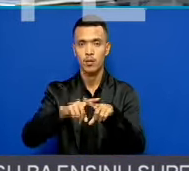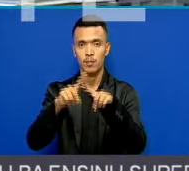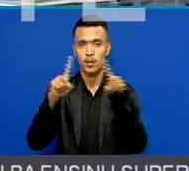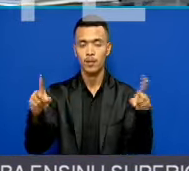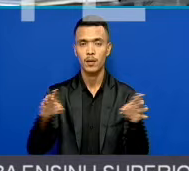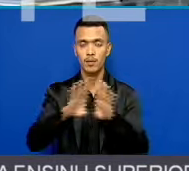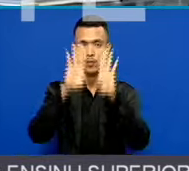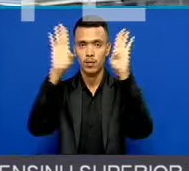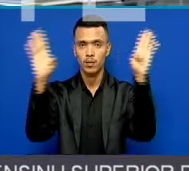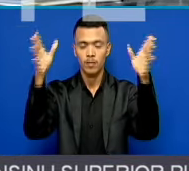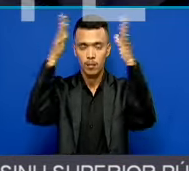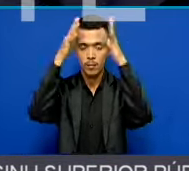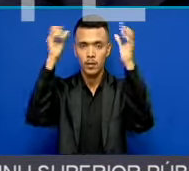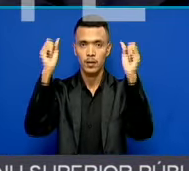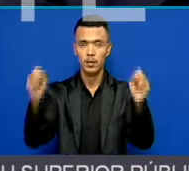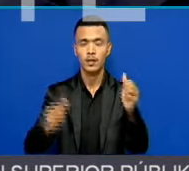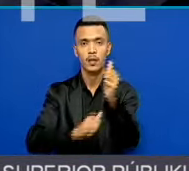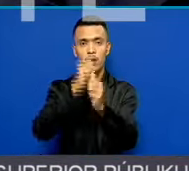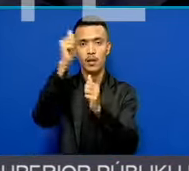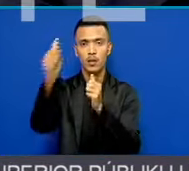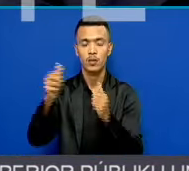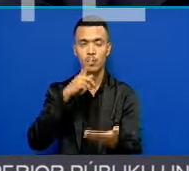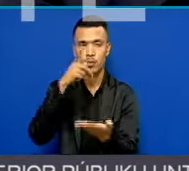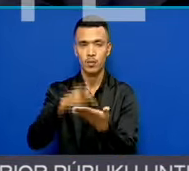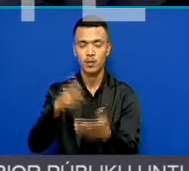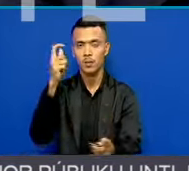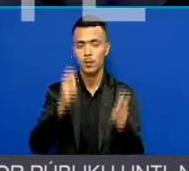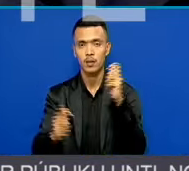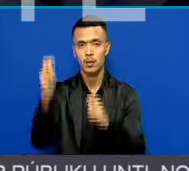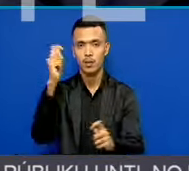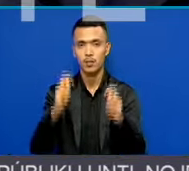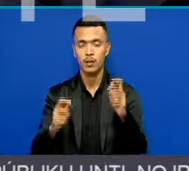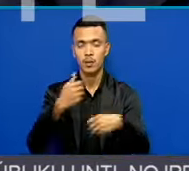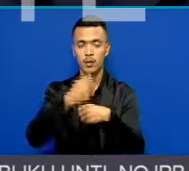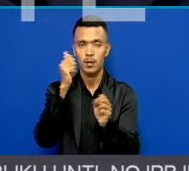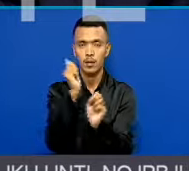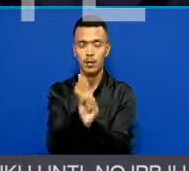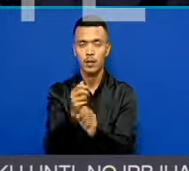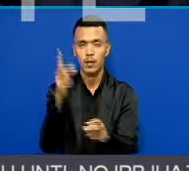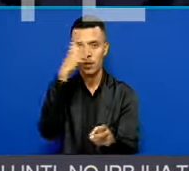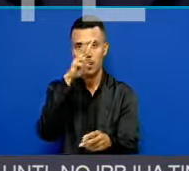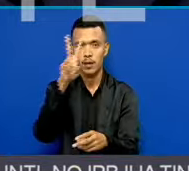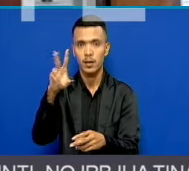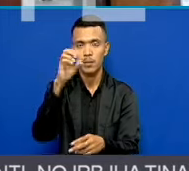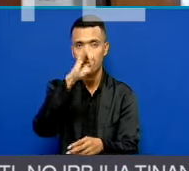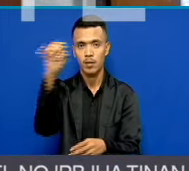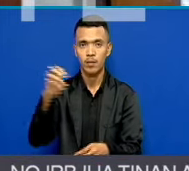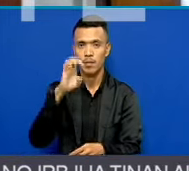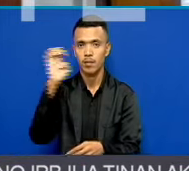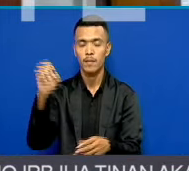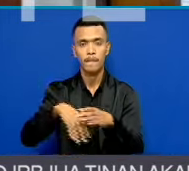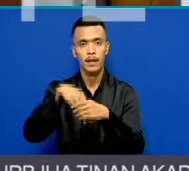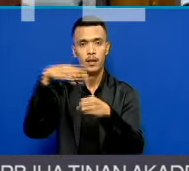a promulgação, presidente da República Hato'o, pedido para tribunal recurso, onde halo fiscaliza san abstrata ba ozene, no haçaite